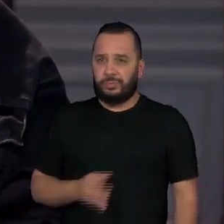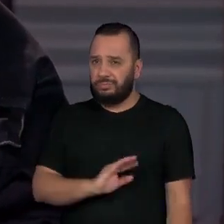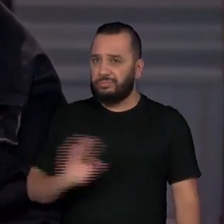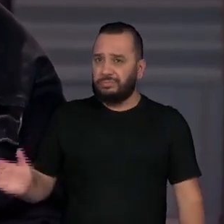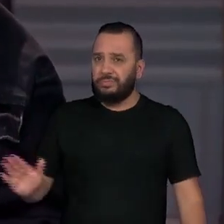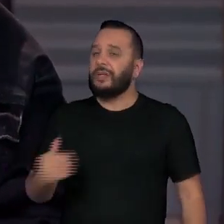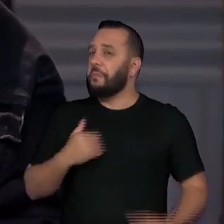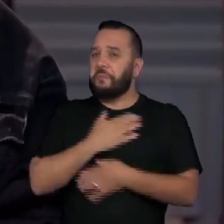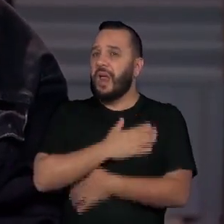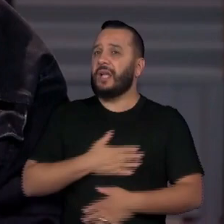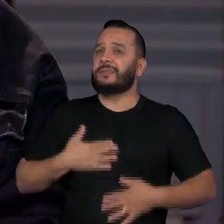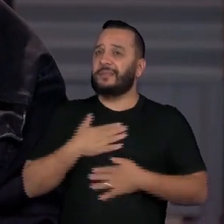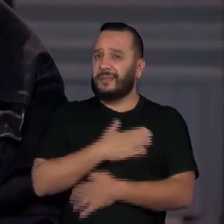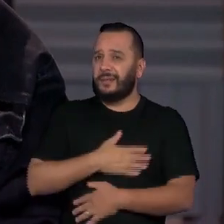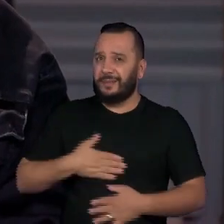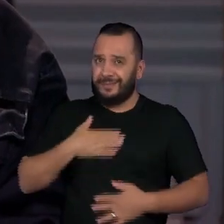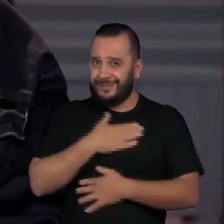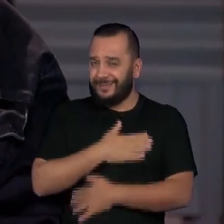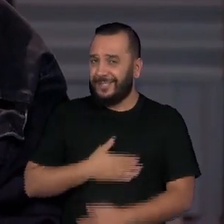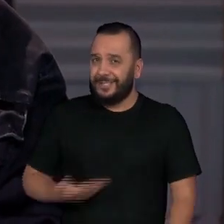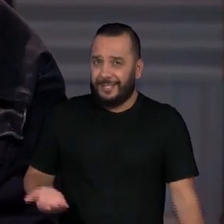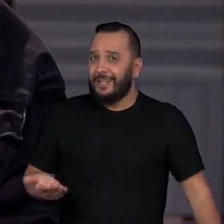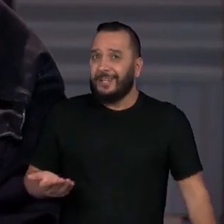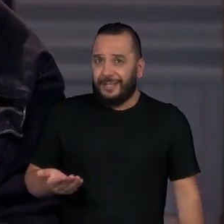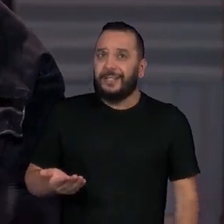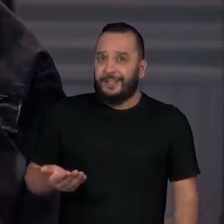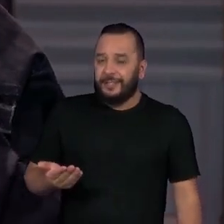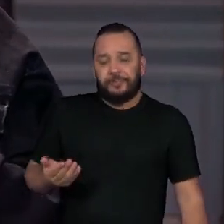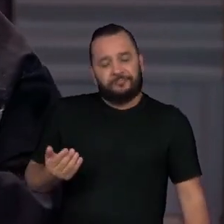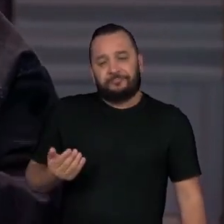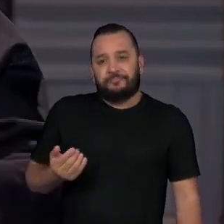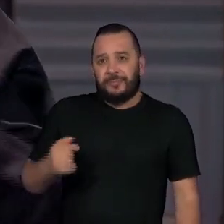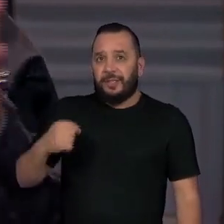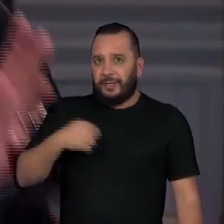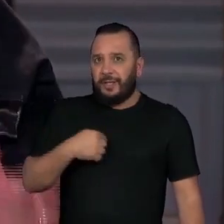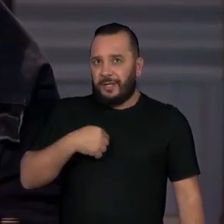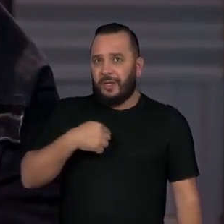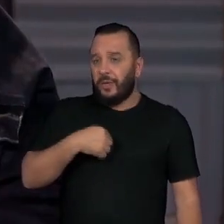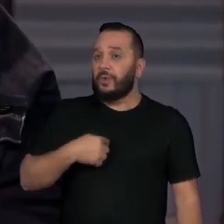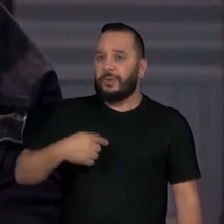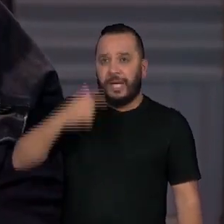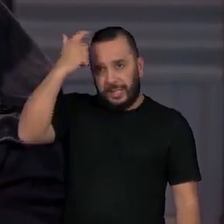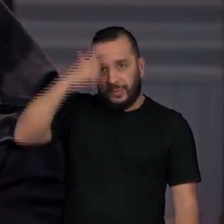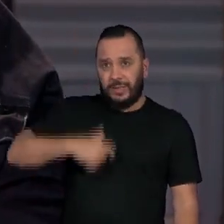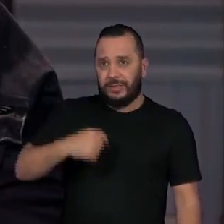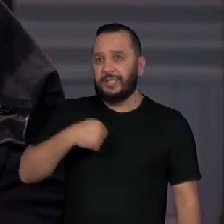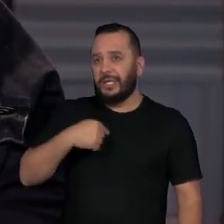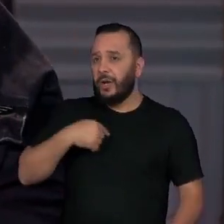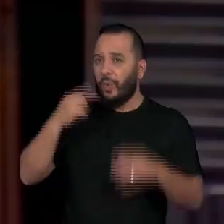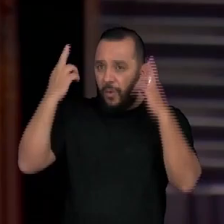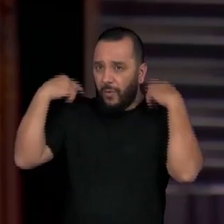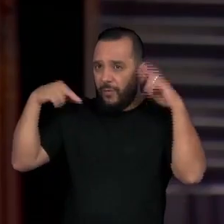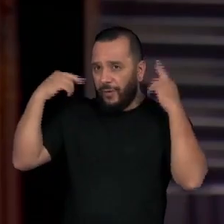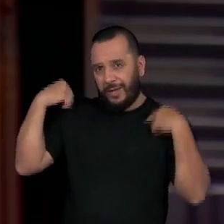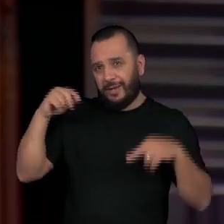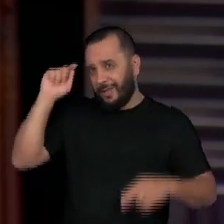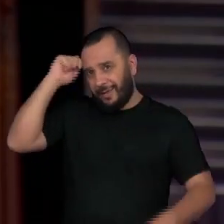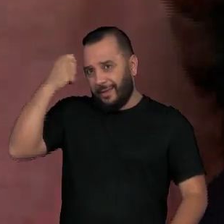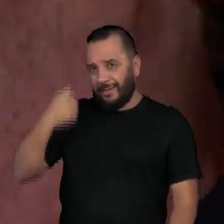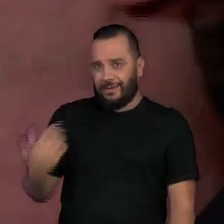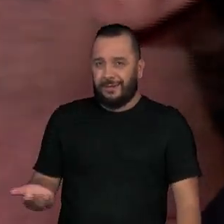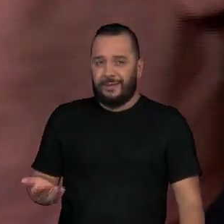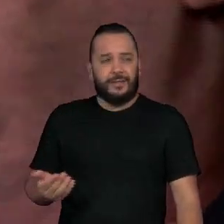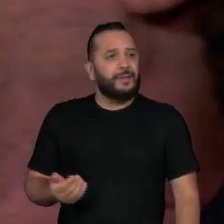muito muito prazer foi ser iniciar logo cedo sendo ovelha negra da família quanto cedo foi